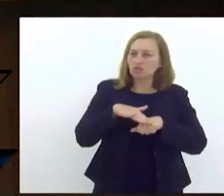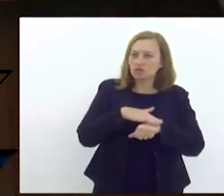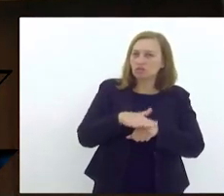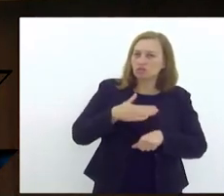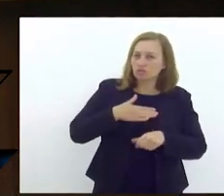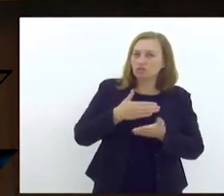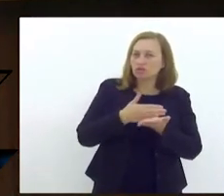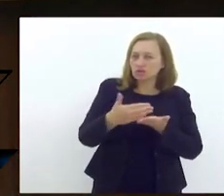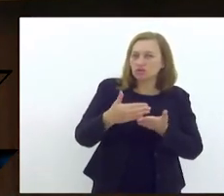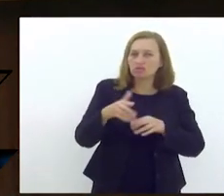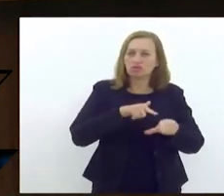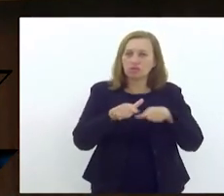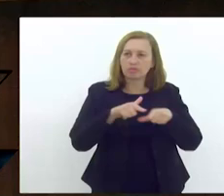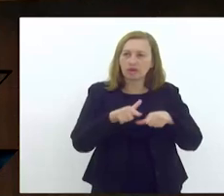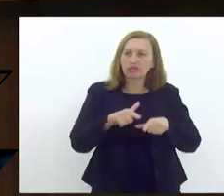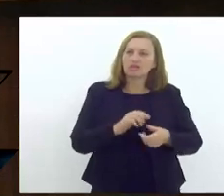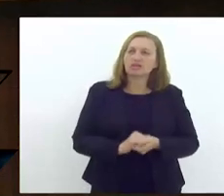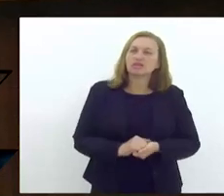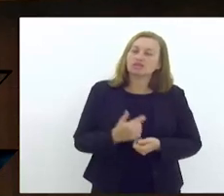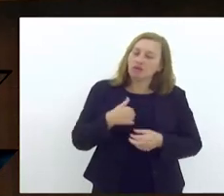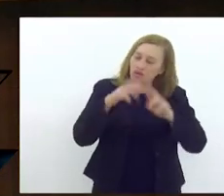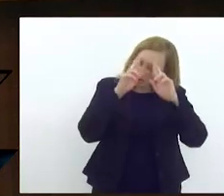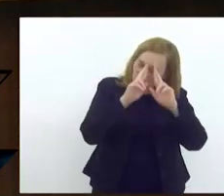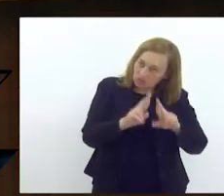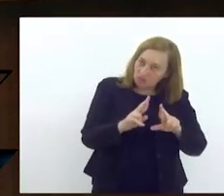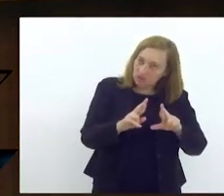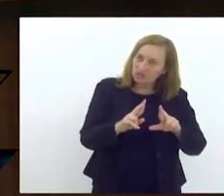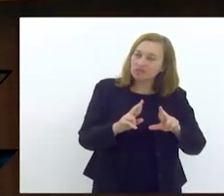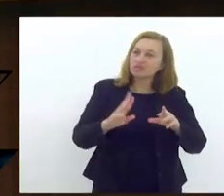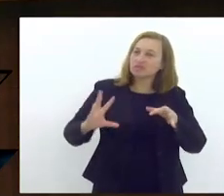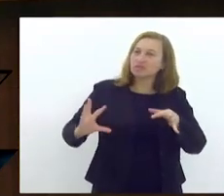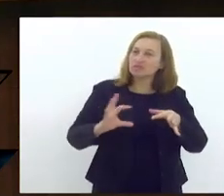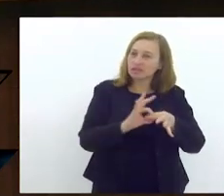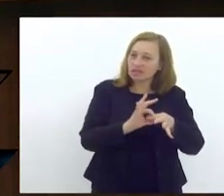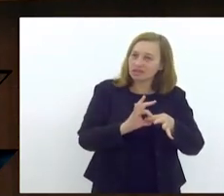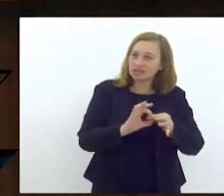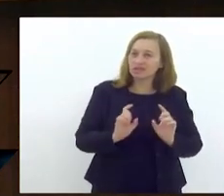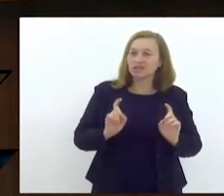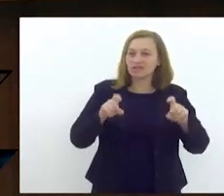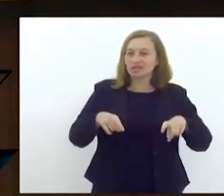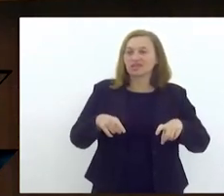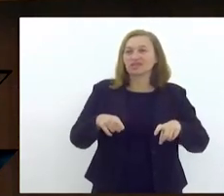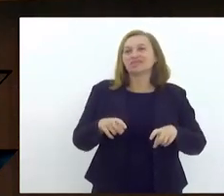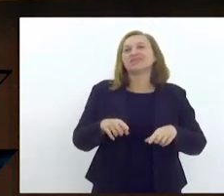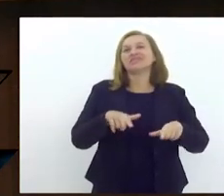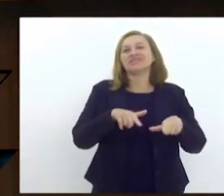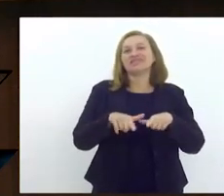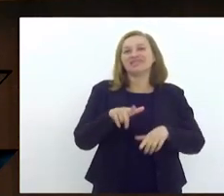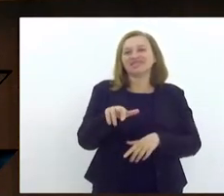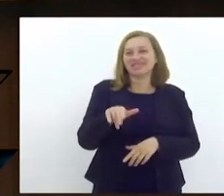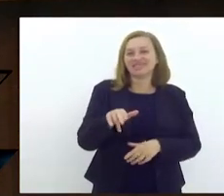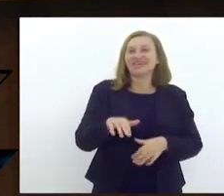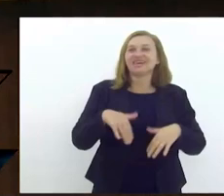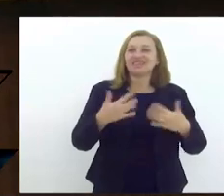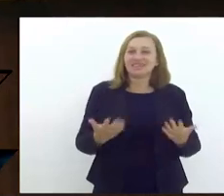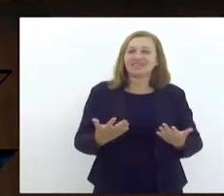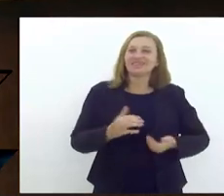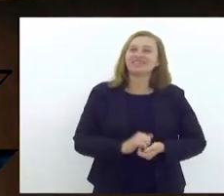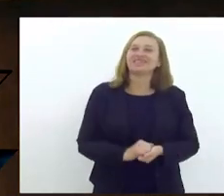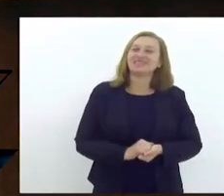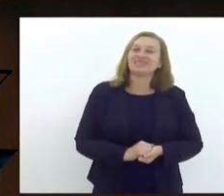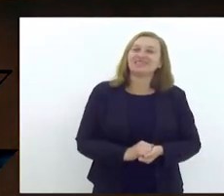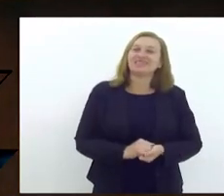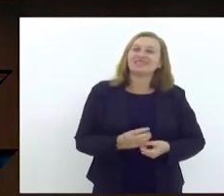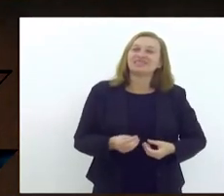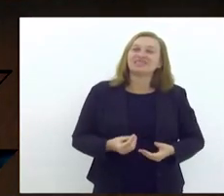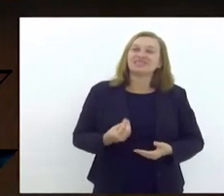comigo no início dos trabalhos e eu respeito muito essa integração do mandato de irmãos então da autoria para